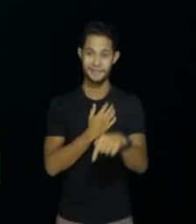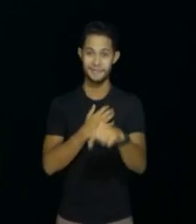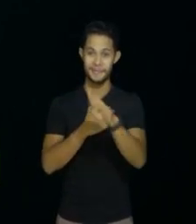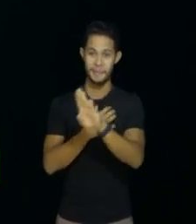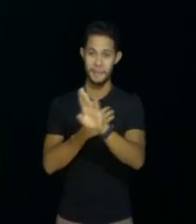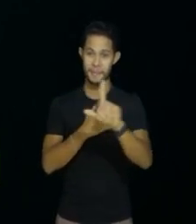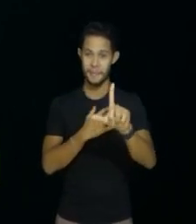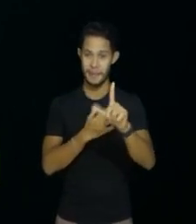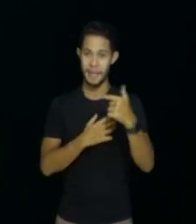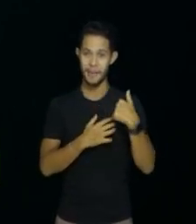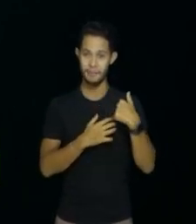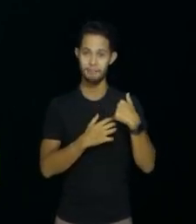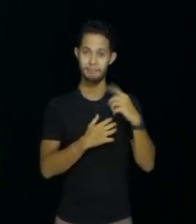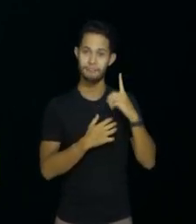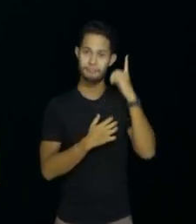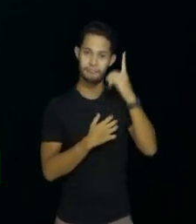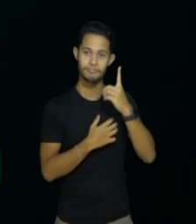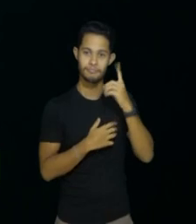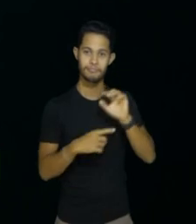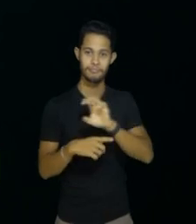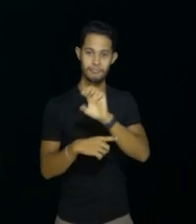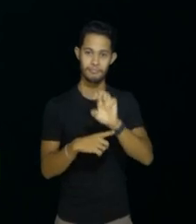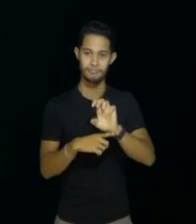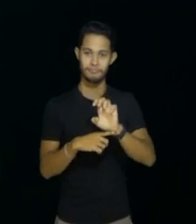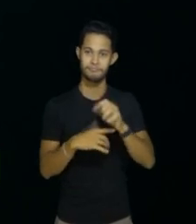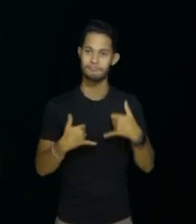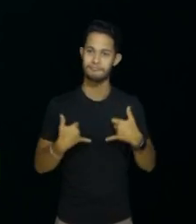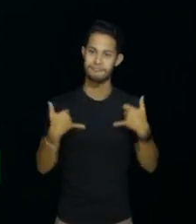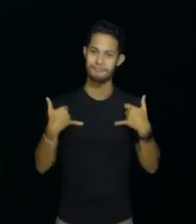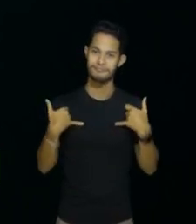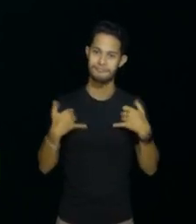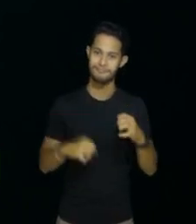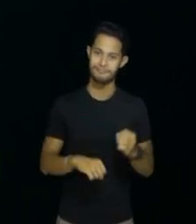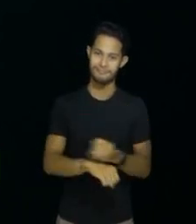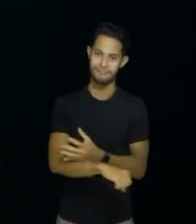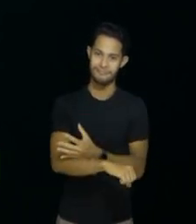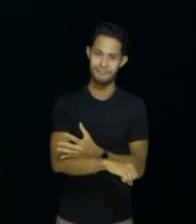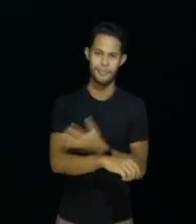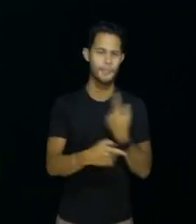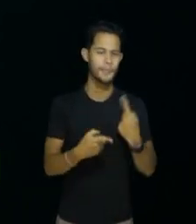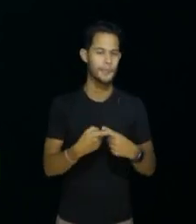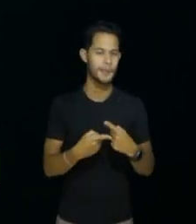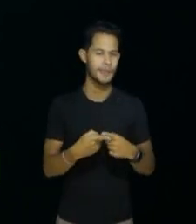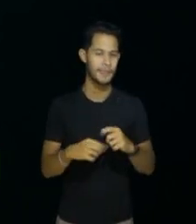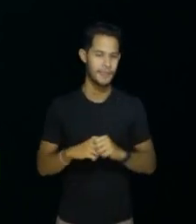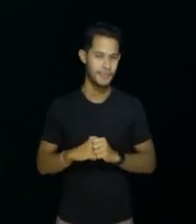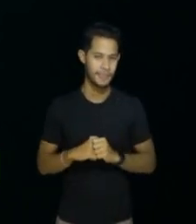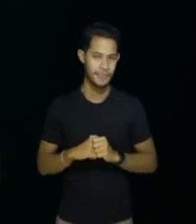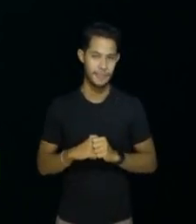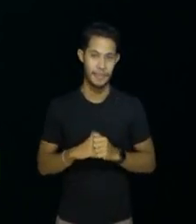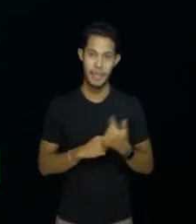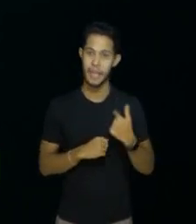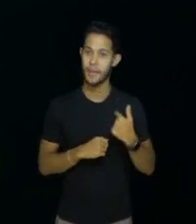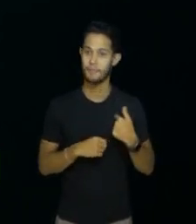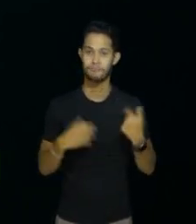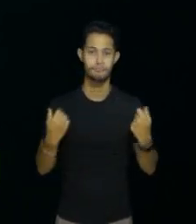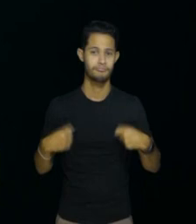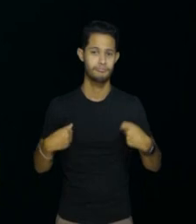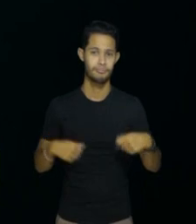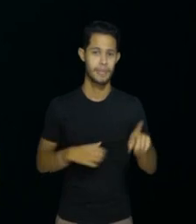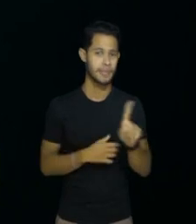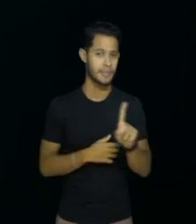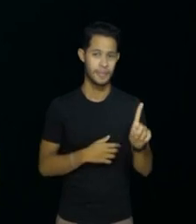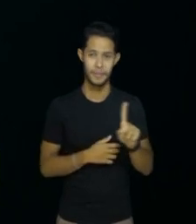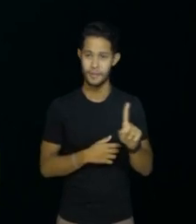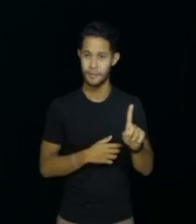estadual. Eu me encho de orgulho e de emoção, primeiro porque nem preciso mencionar o quanto